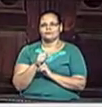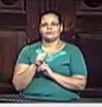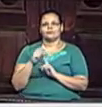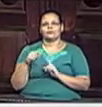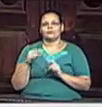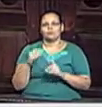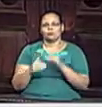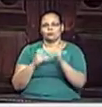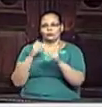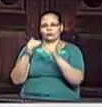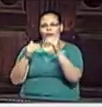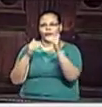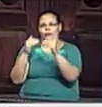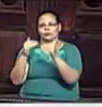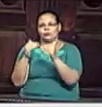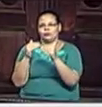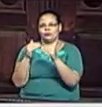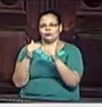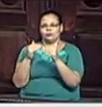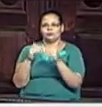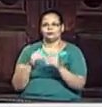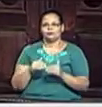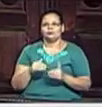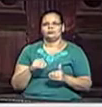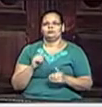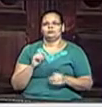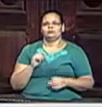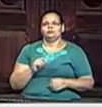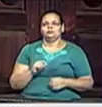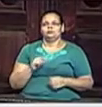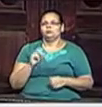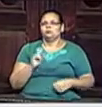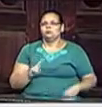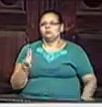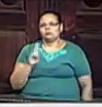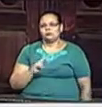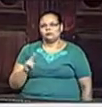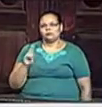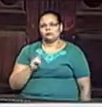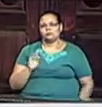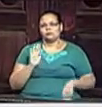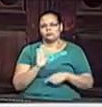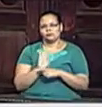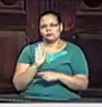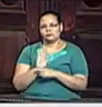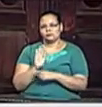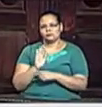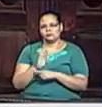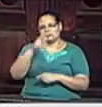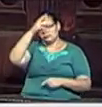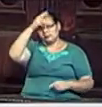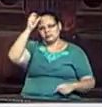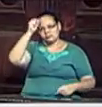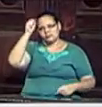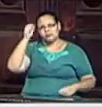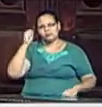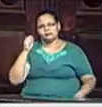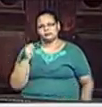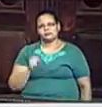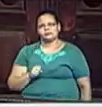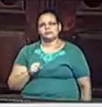do processo o subsídio cruzado que ajuda municípios que seus sistemas não